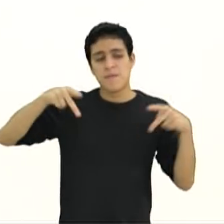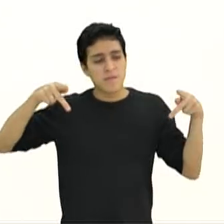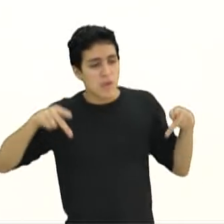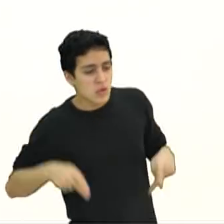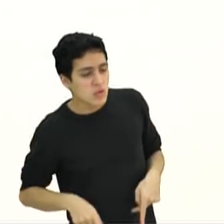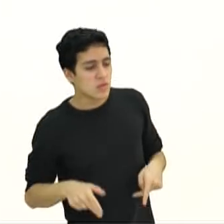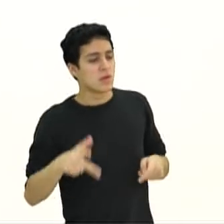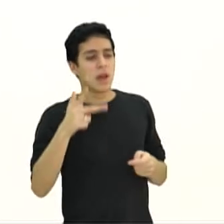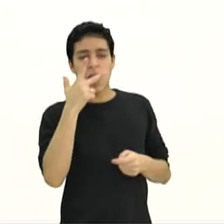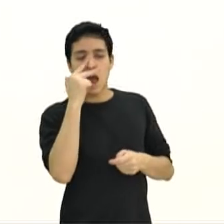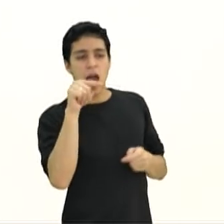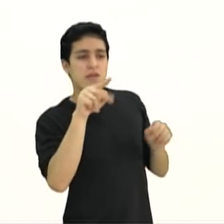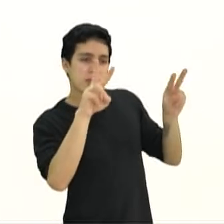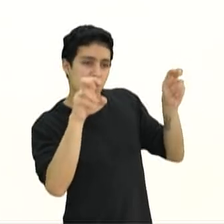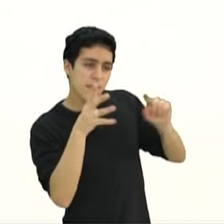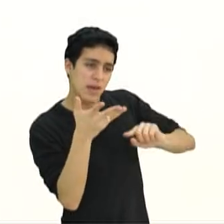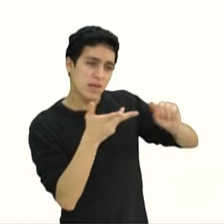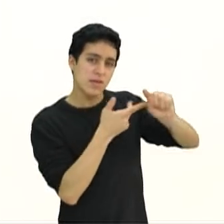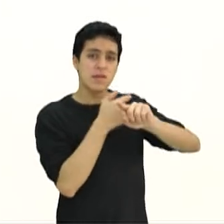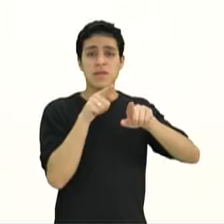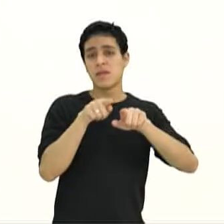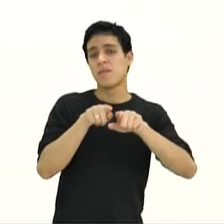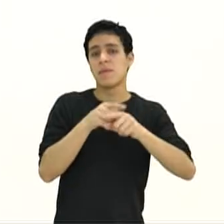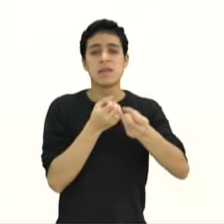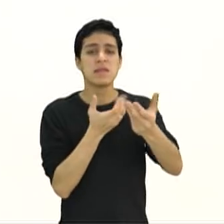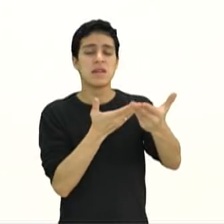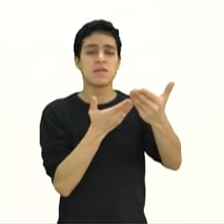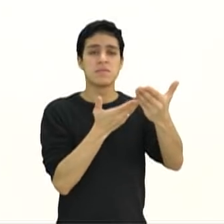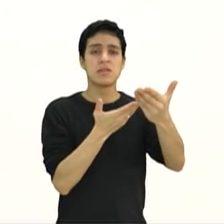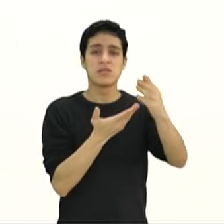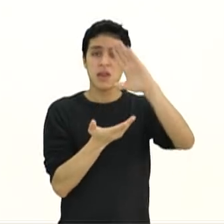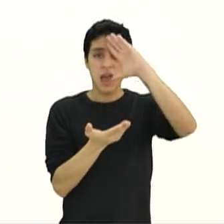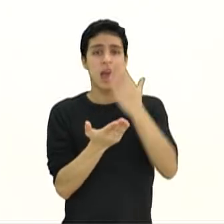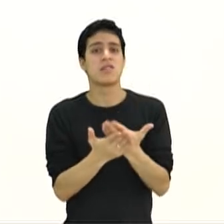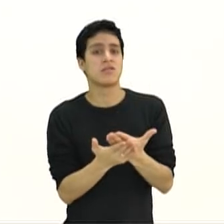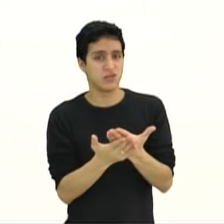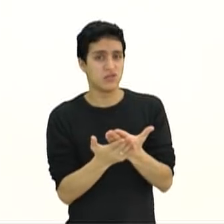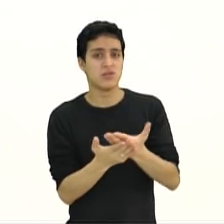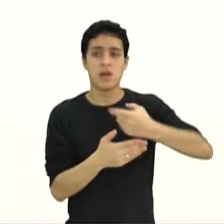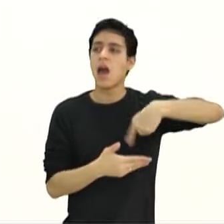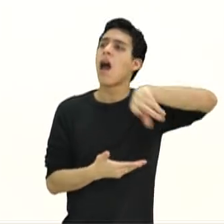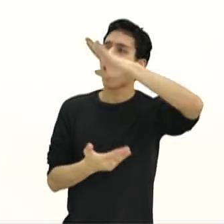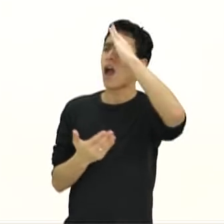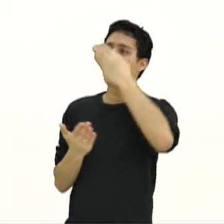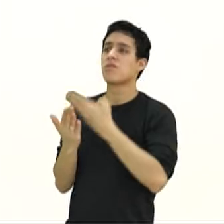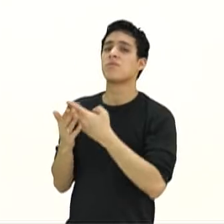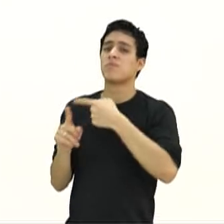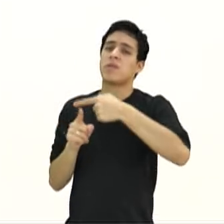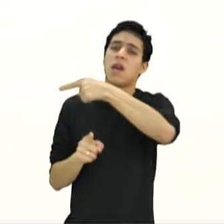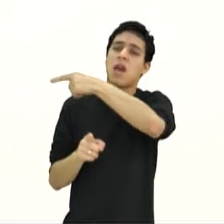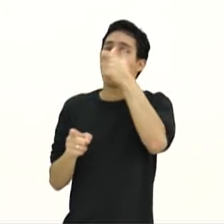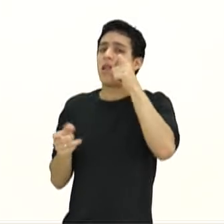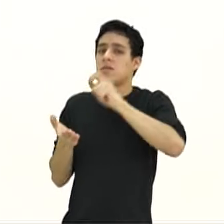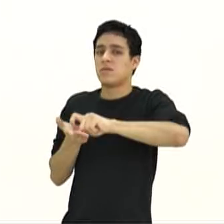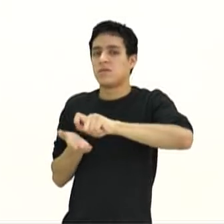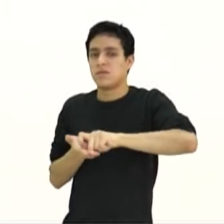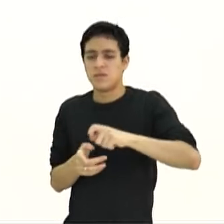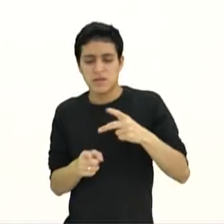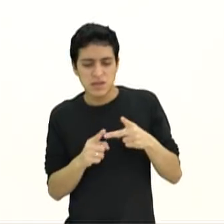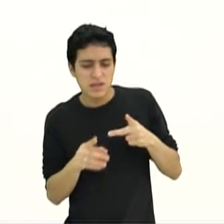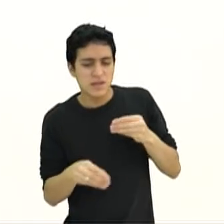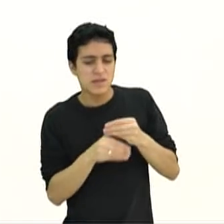determinado tema. Além disso, transmite credibilidade à argumentação. Por que essa segunda